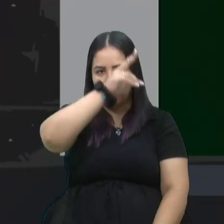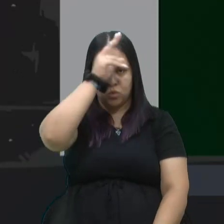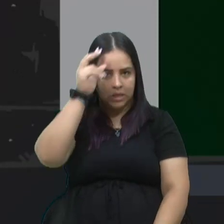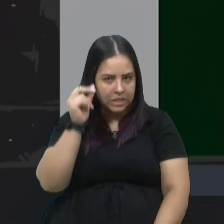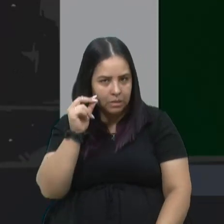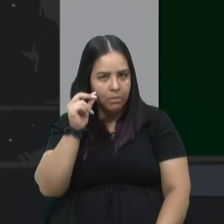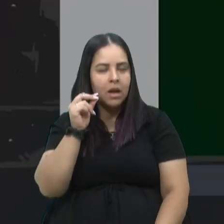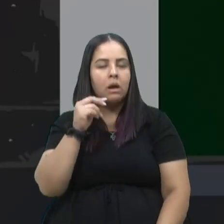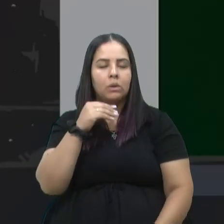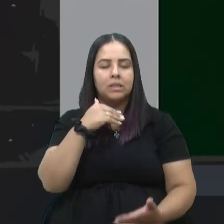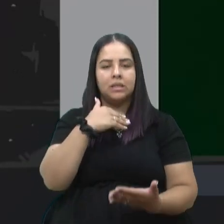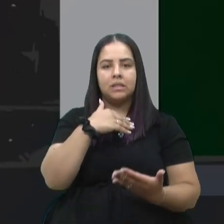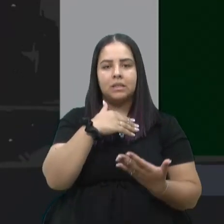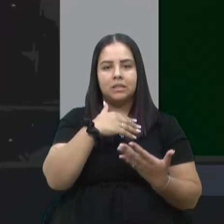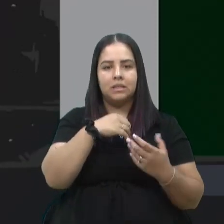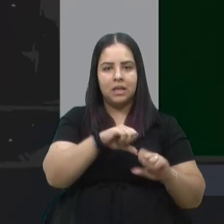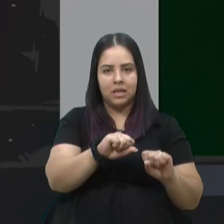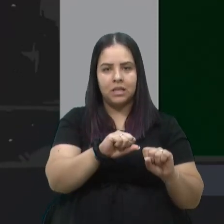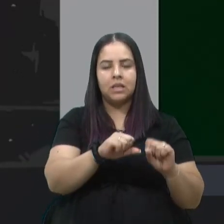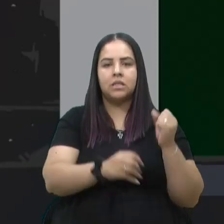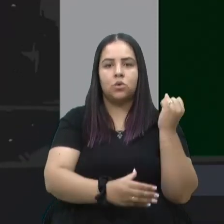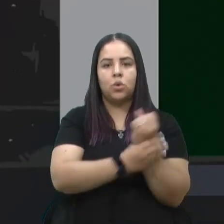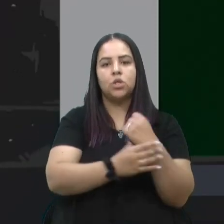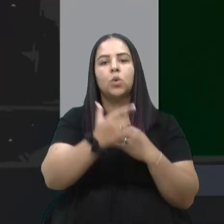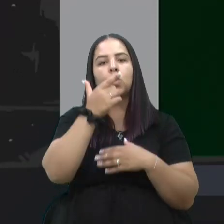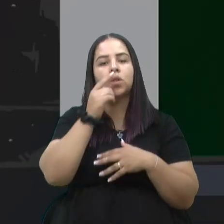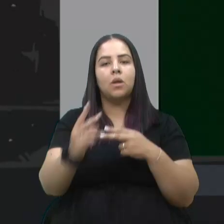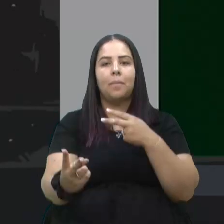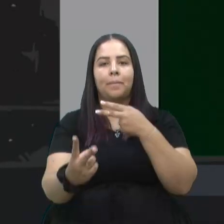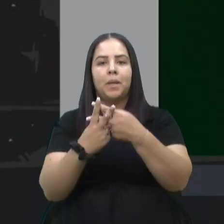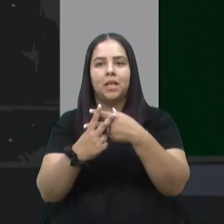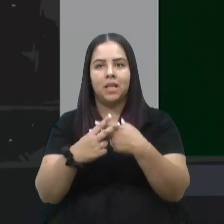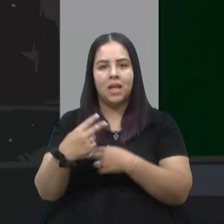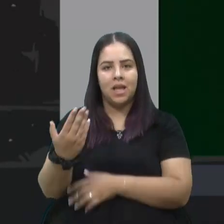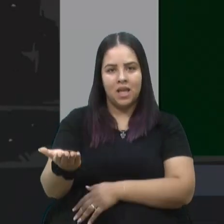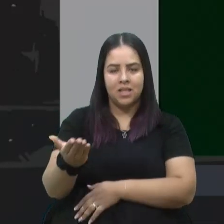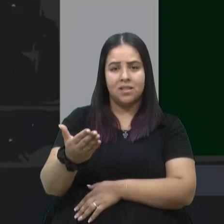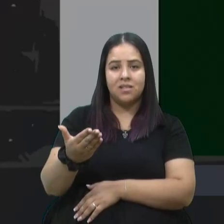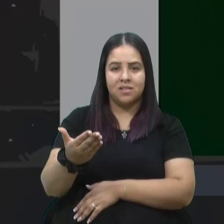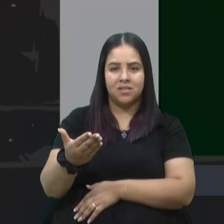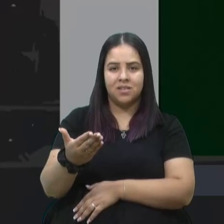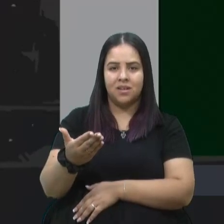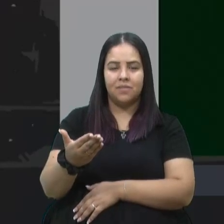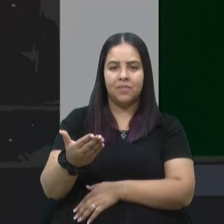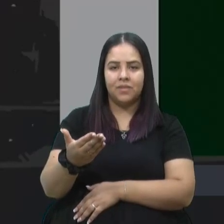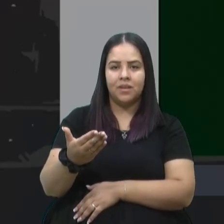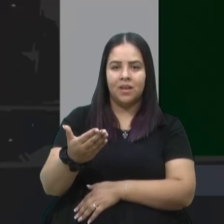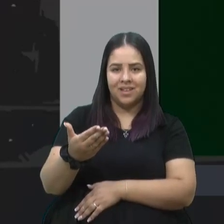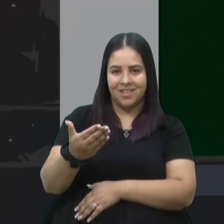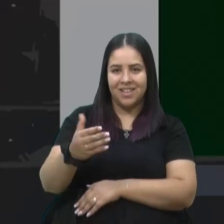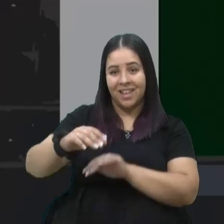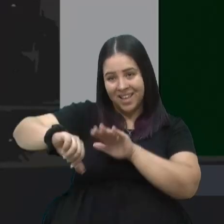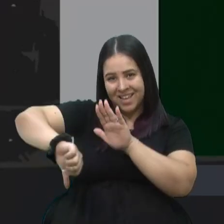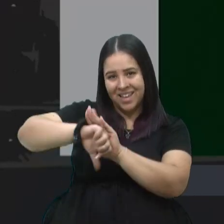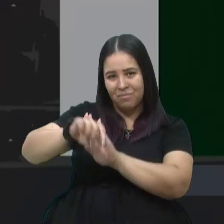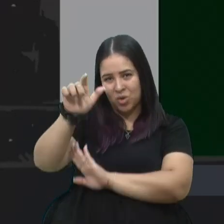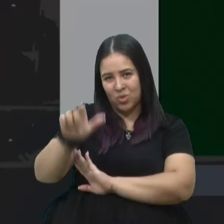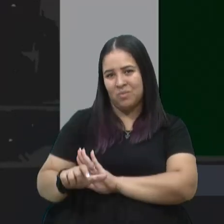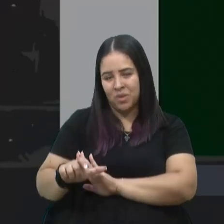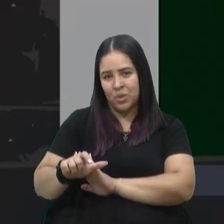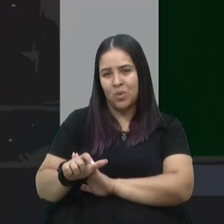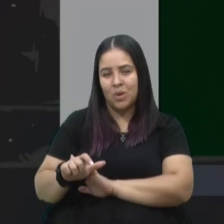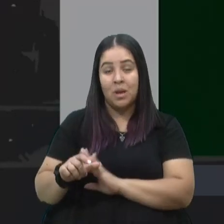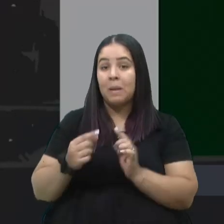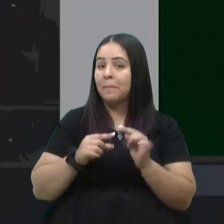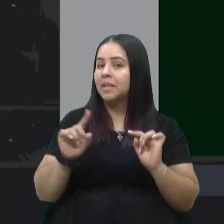Segurança prenderam o marginal, o bandido que fazia isso. Mas não para por